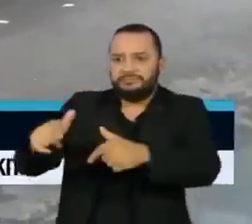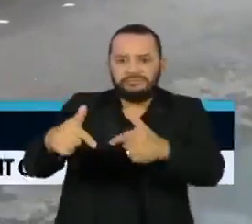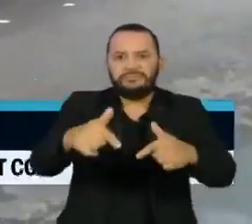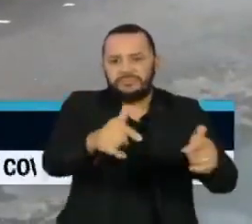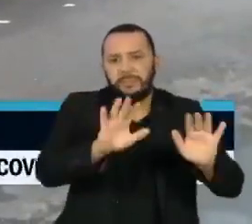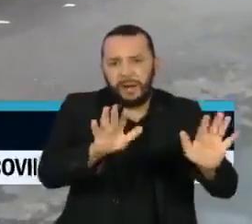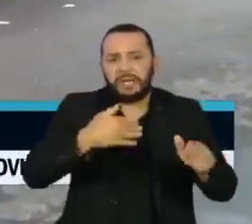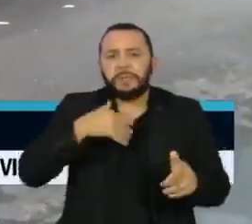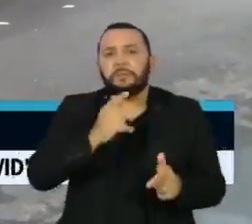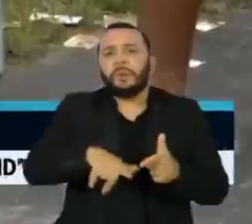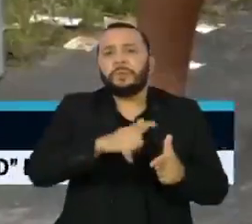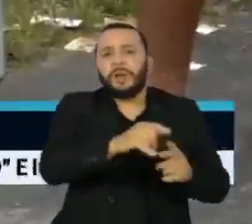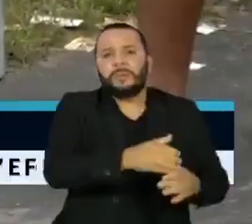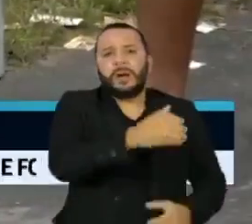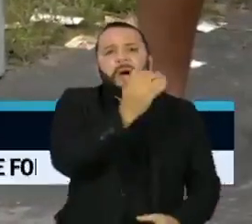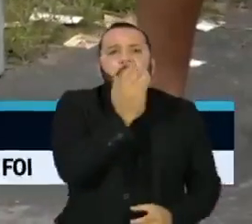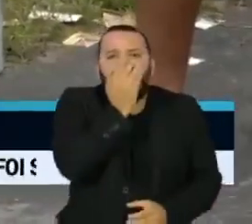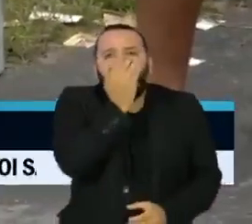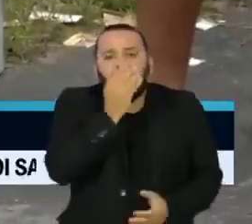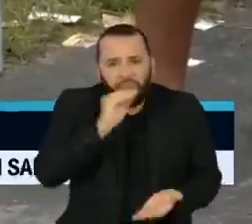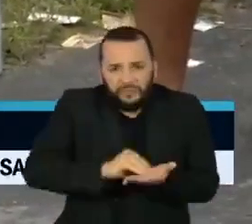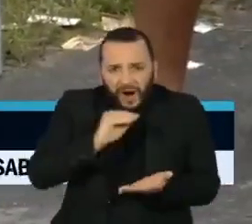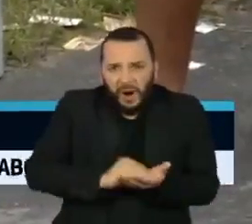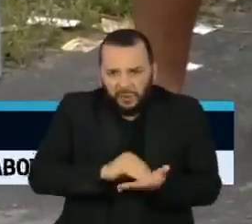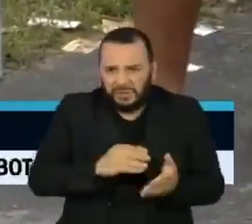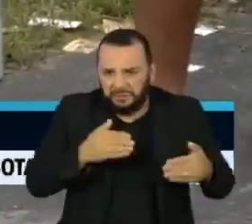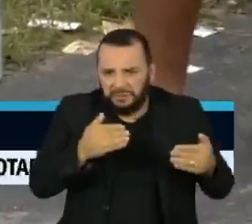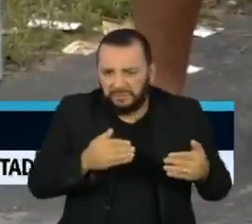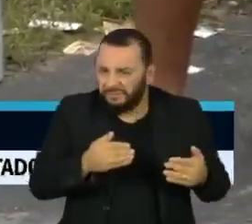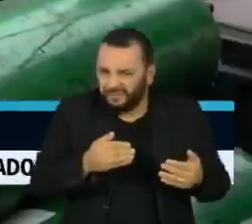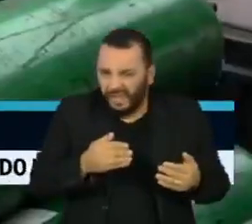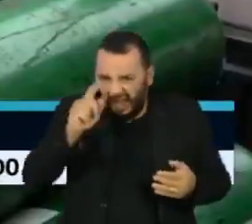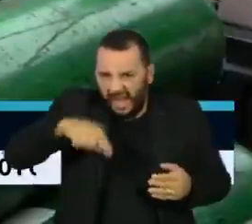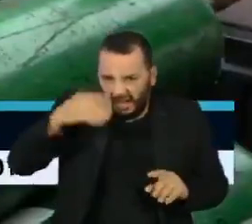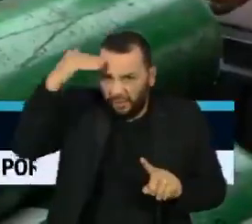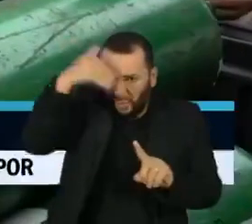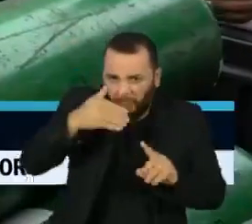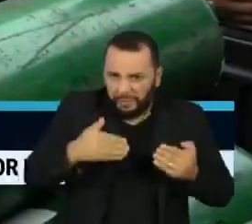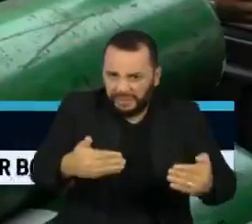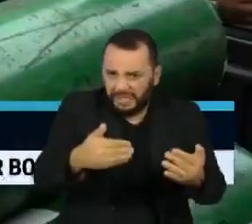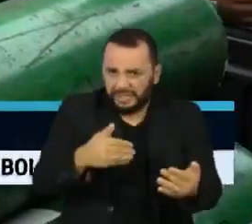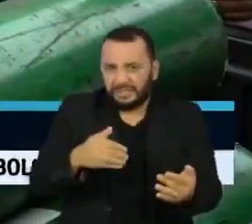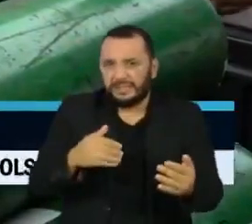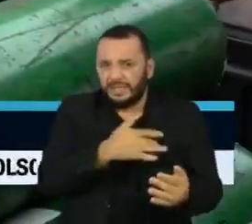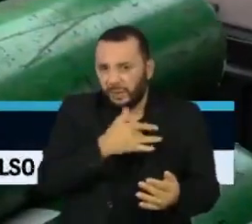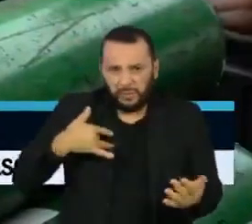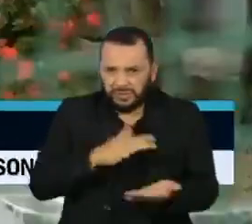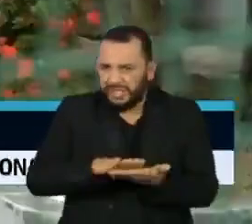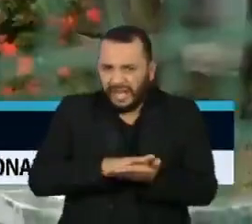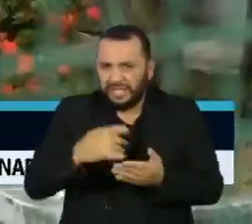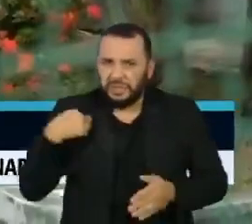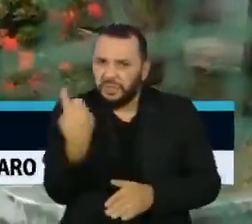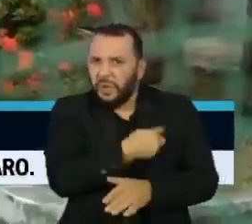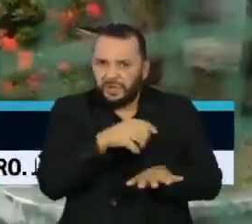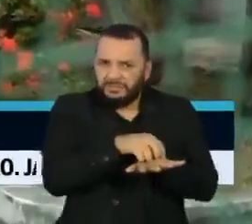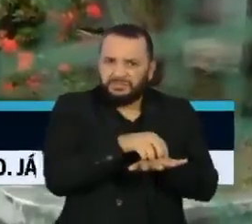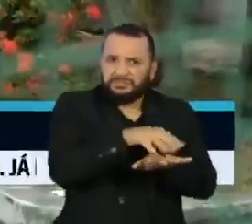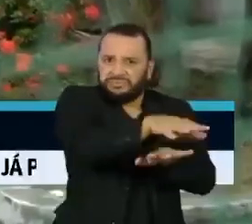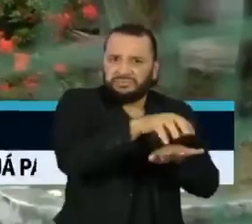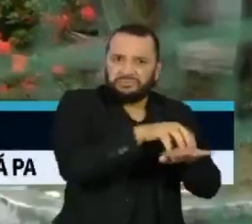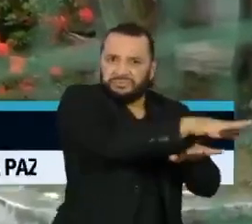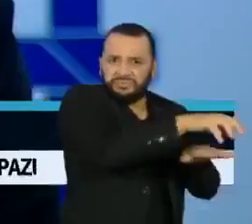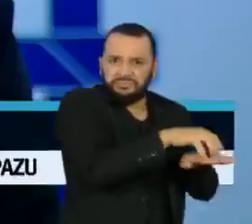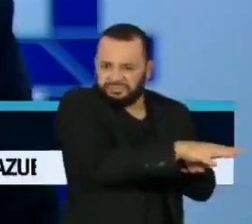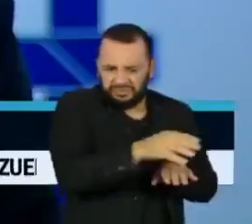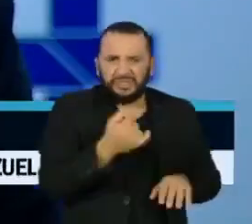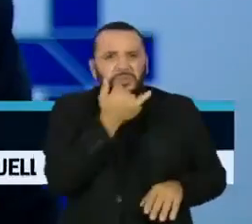obrigação do Planalto. O que o Ministério da Saúde tem a ver com produção, transporte, distribuição e logística de oxigênio?